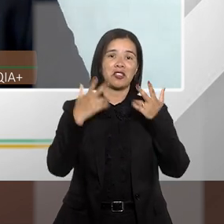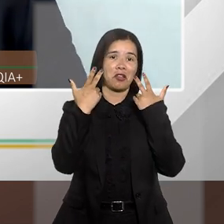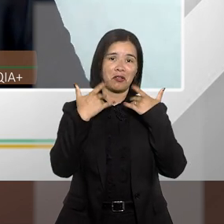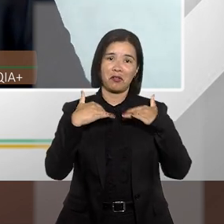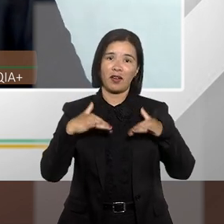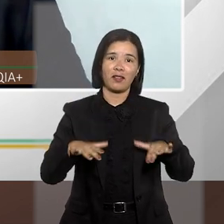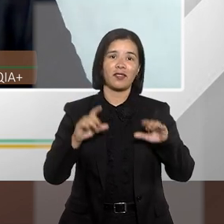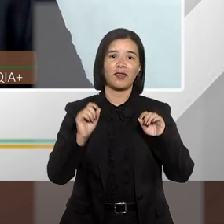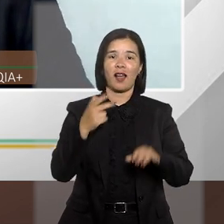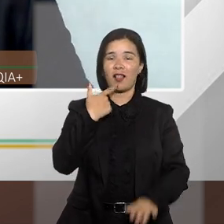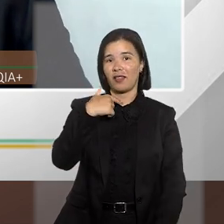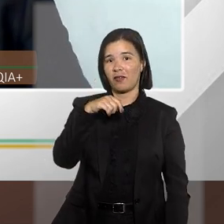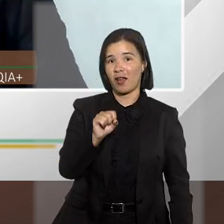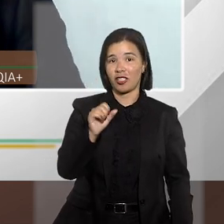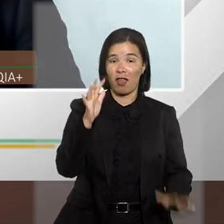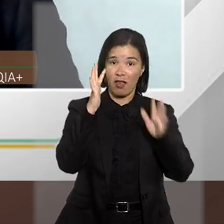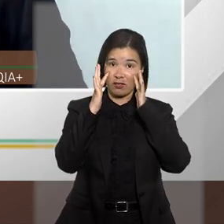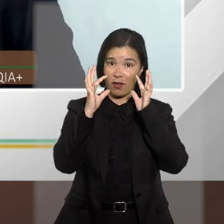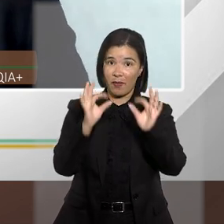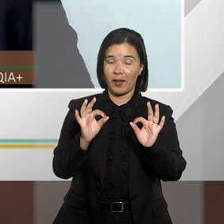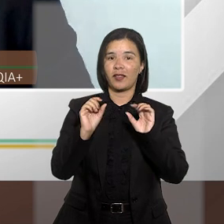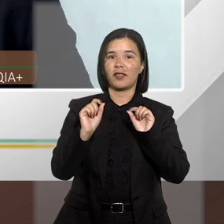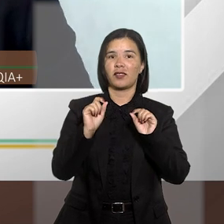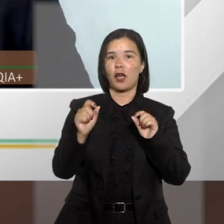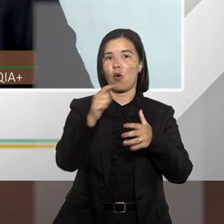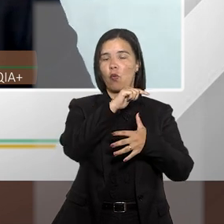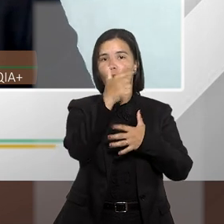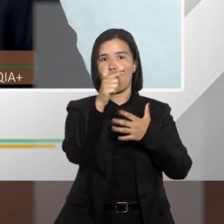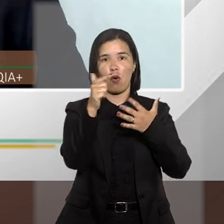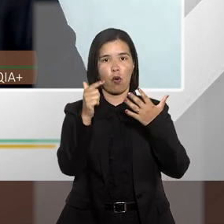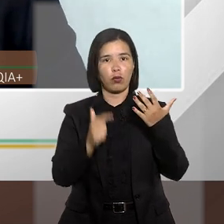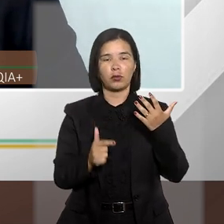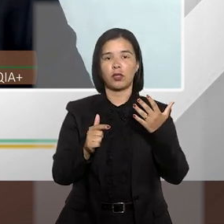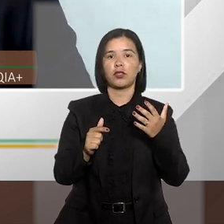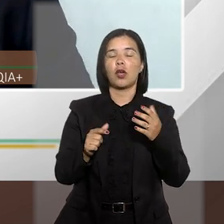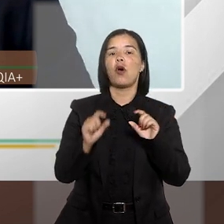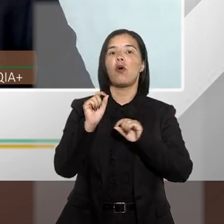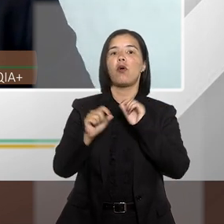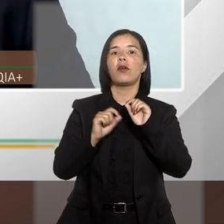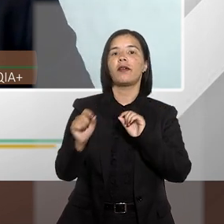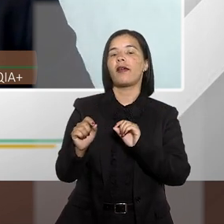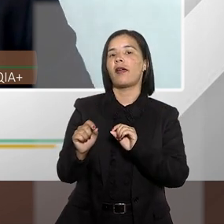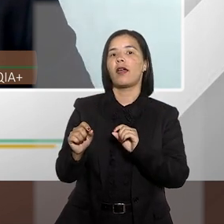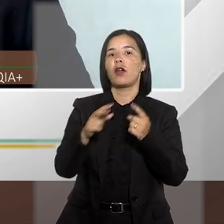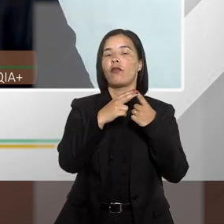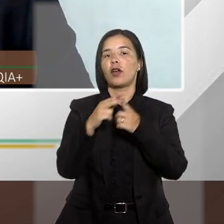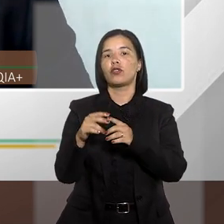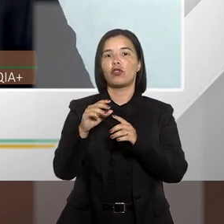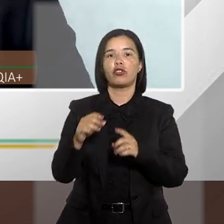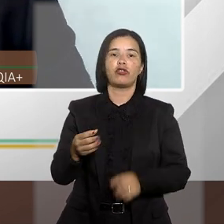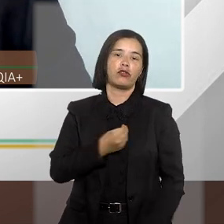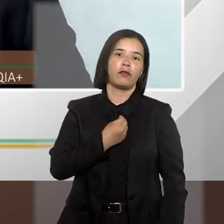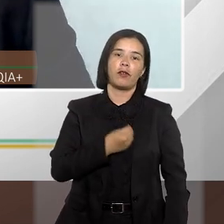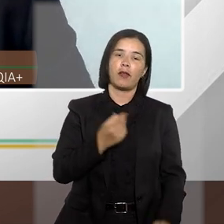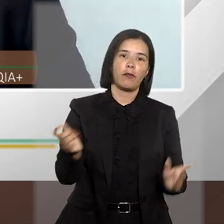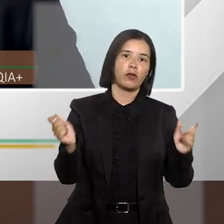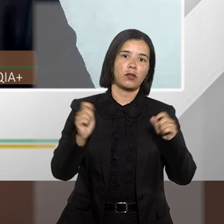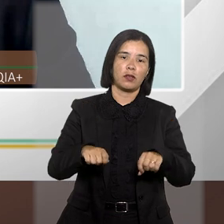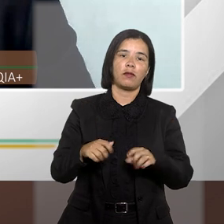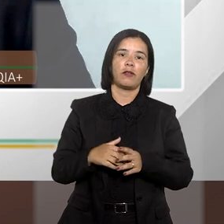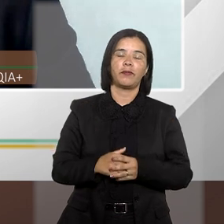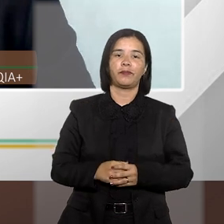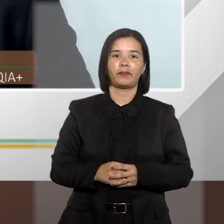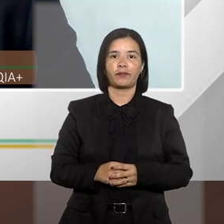da linguagem, né? E chamar atenção para outras configurações de vida possíveis, outras formas de vida possíveis, né?